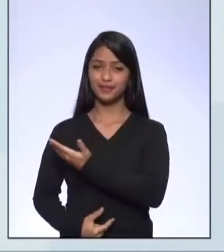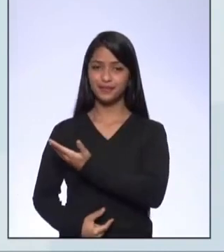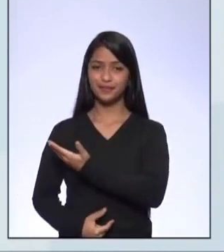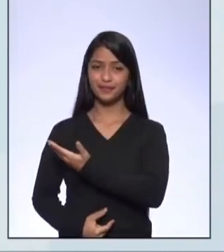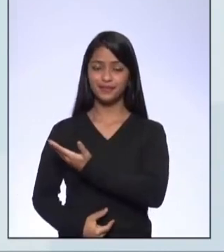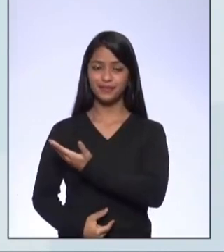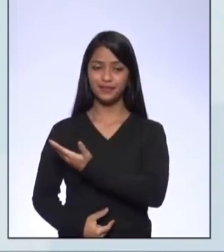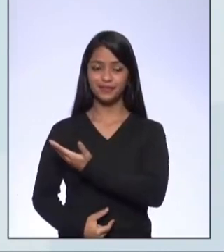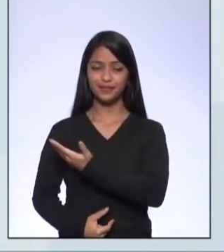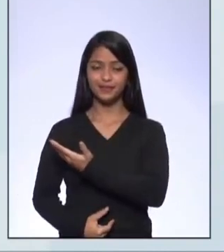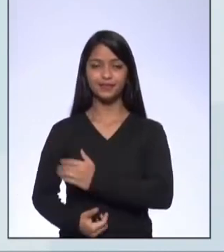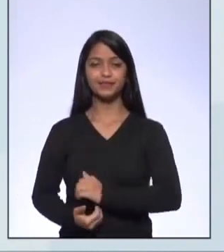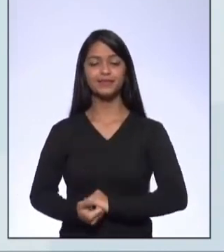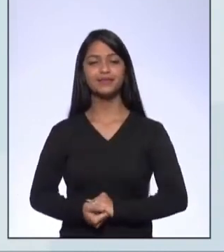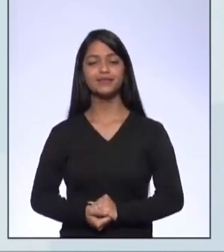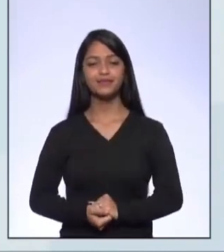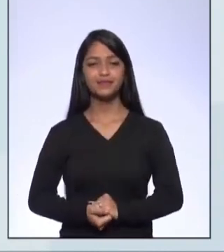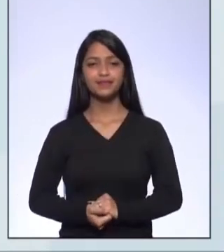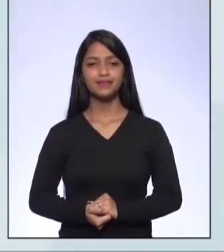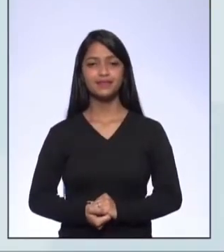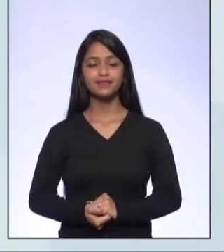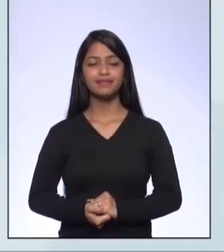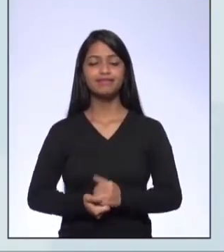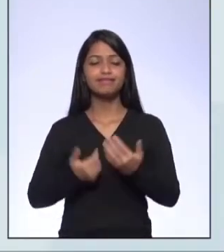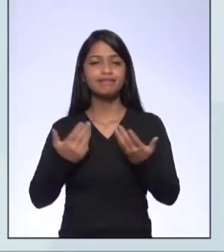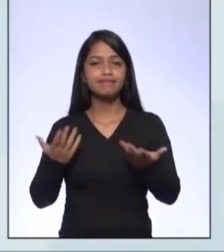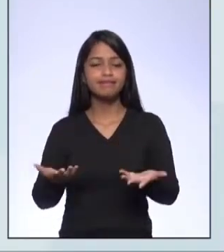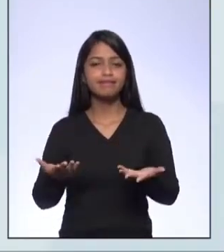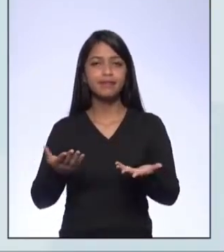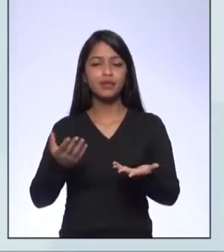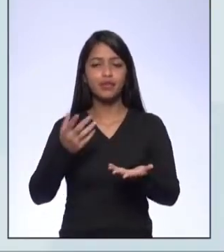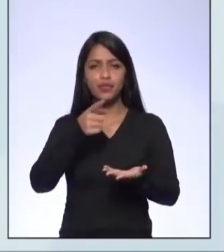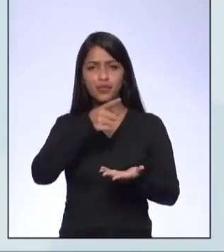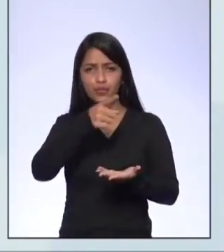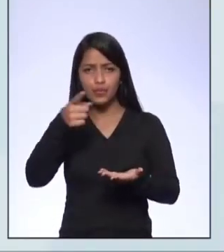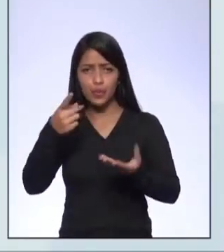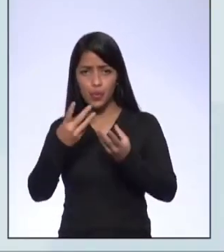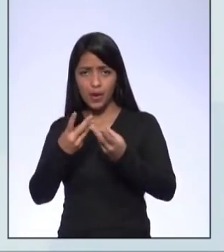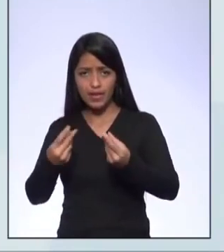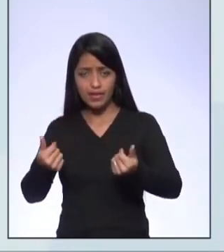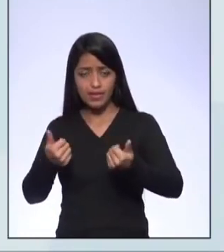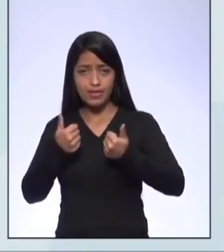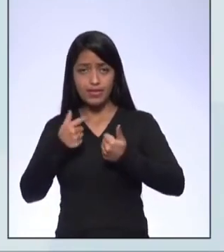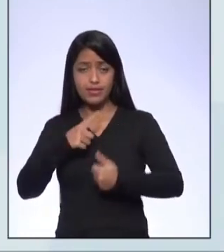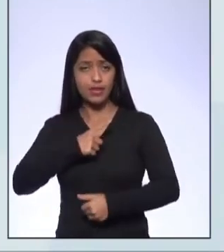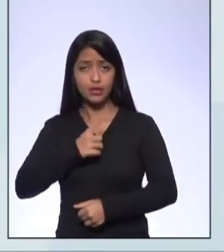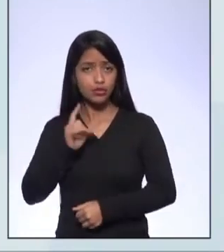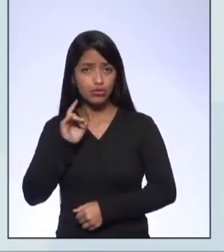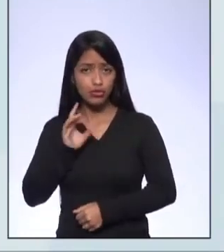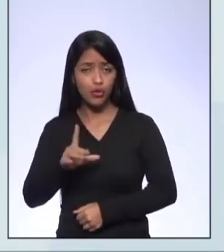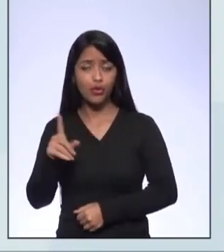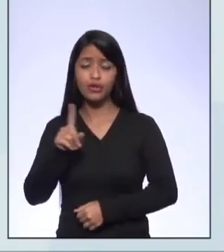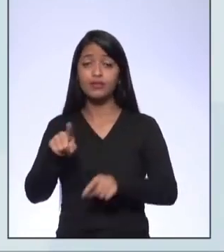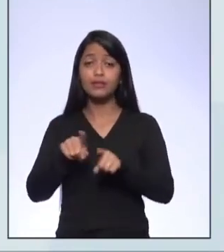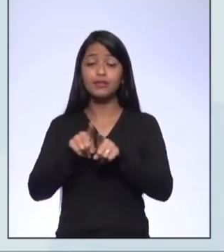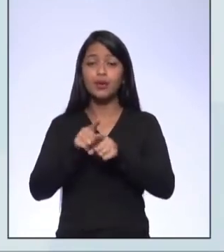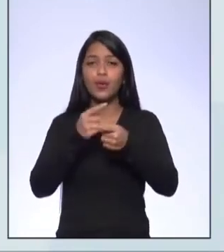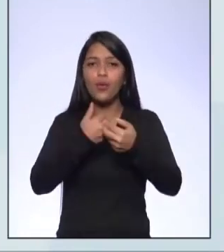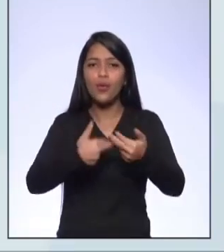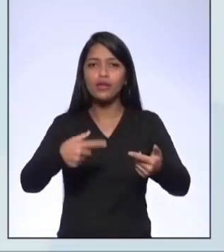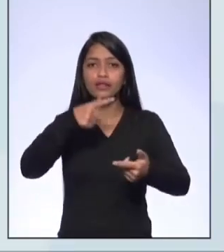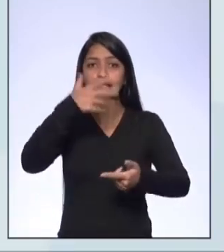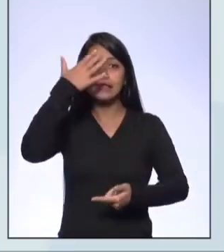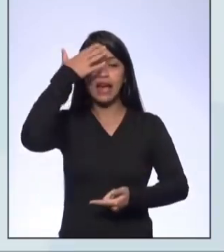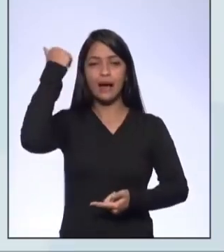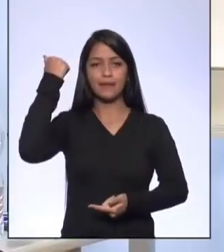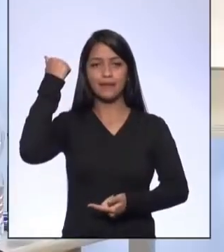gente quer saber aí qual qualidades. Não só qualidades que vocês têm, mas qualidades que vocês saibam. Então a gente vai trabalhar agora